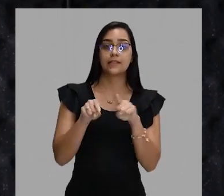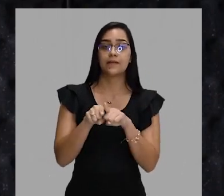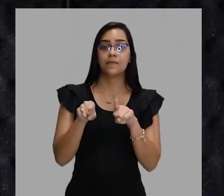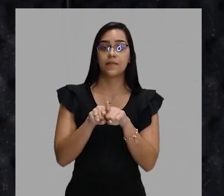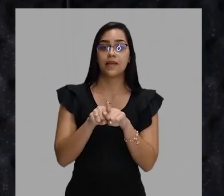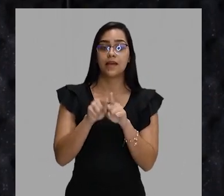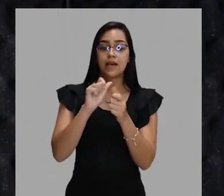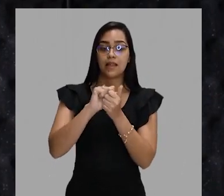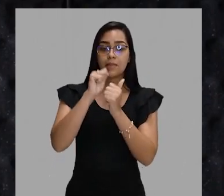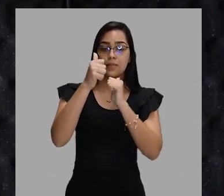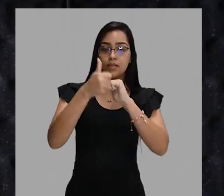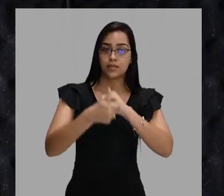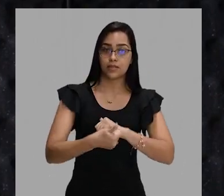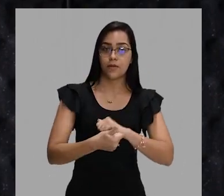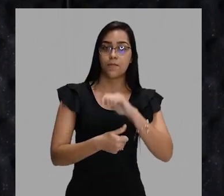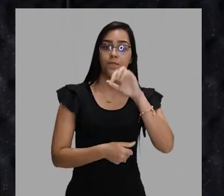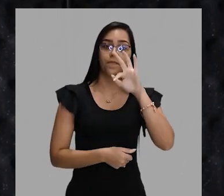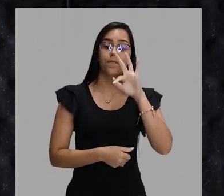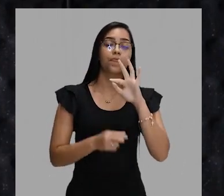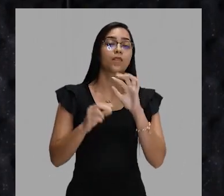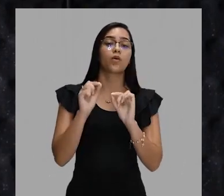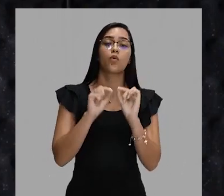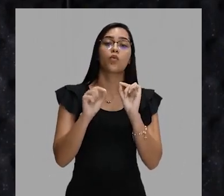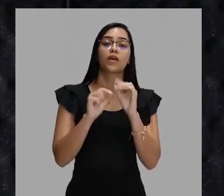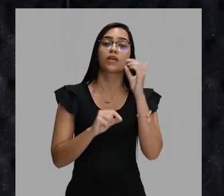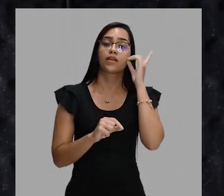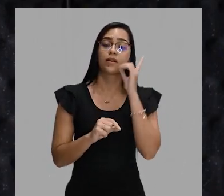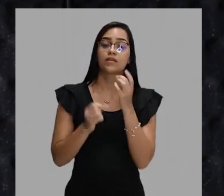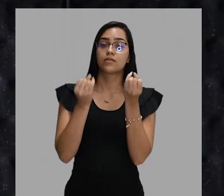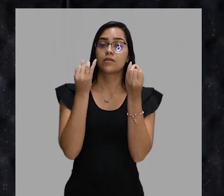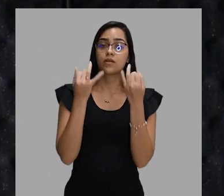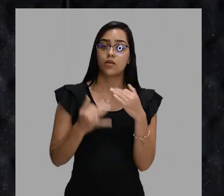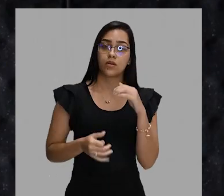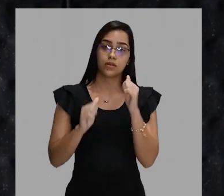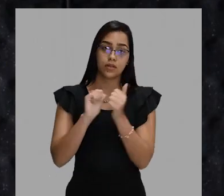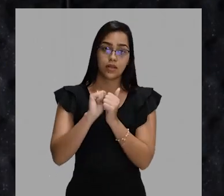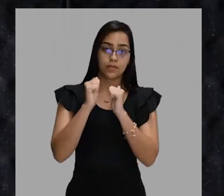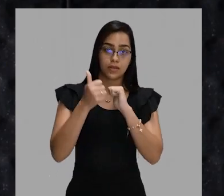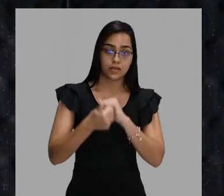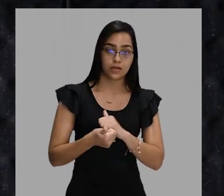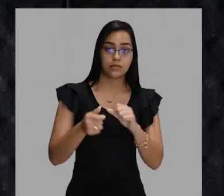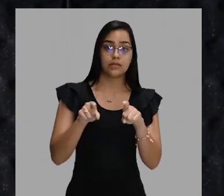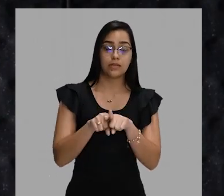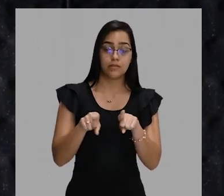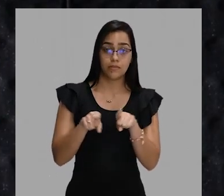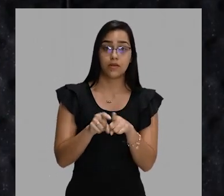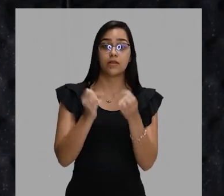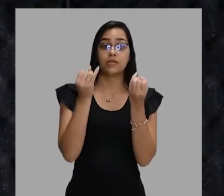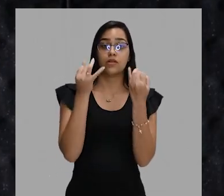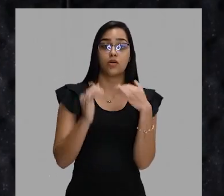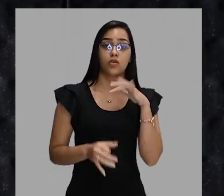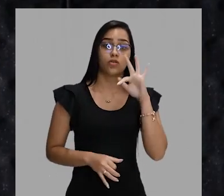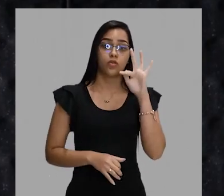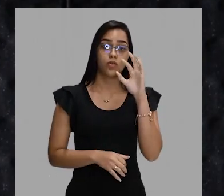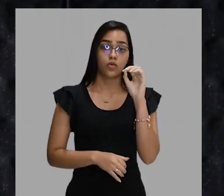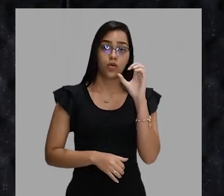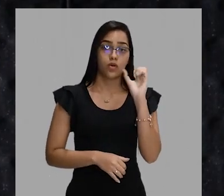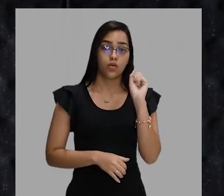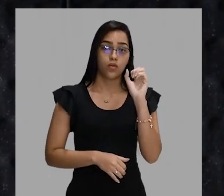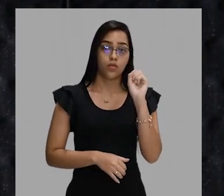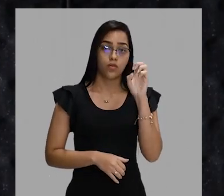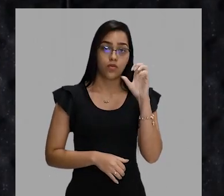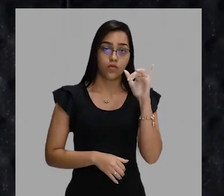sobre adaptação, sobre o que Darwin falou a respeito da adaptação, sobre o que ele falou a respeito dos